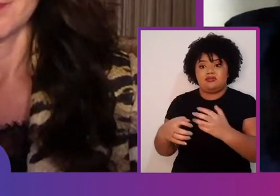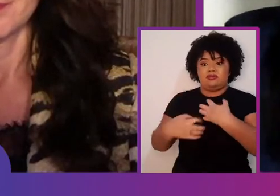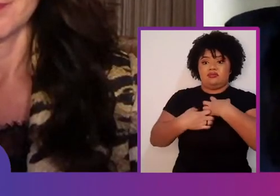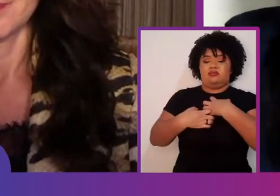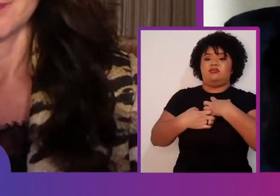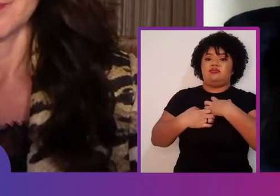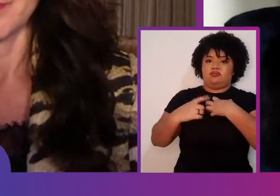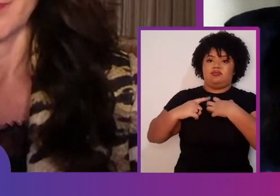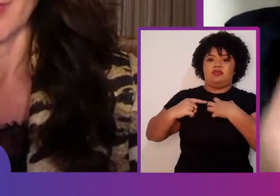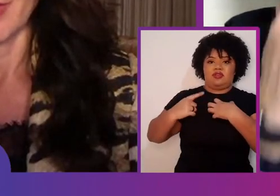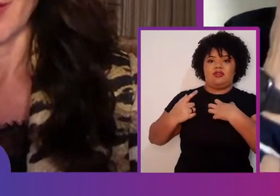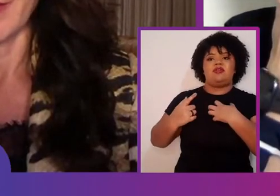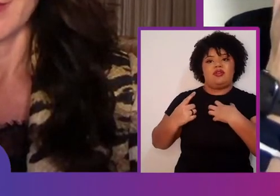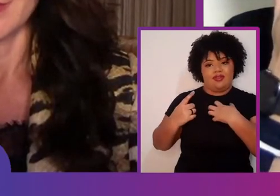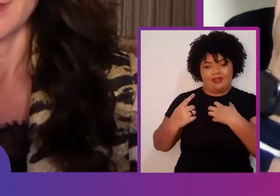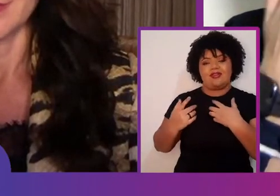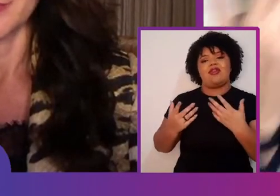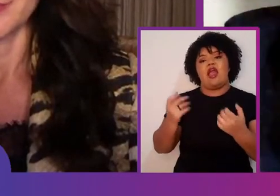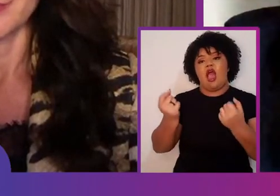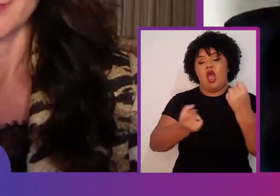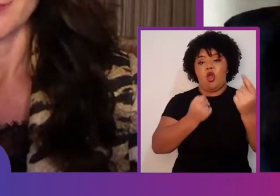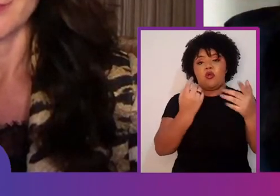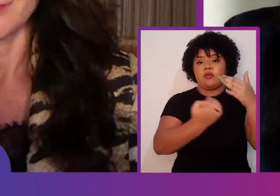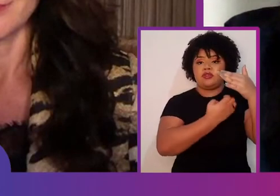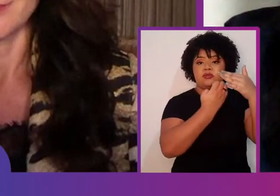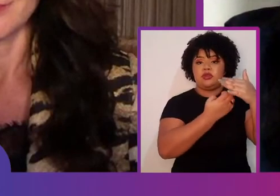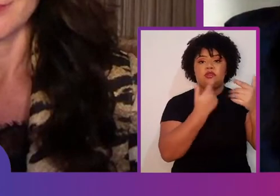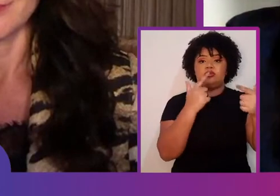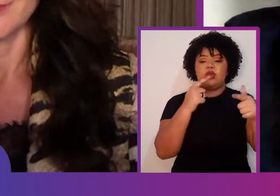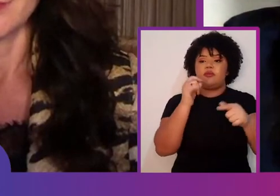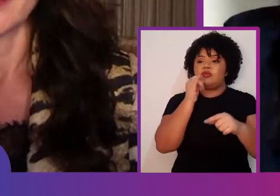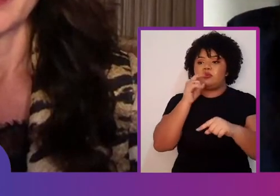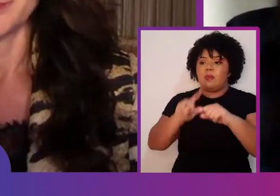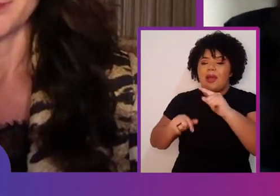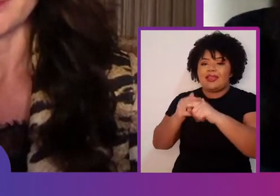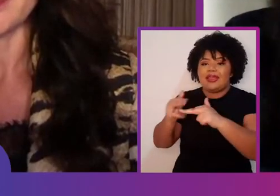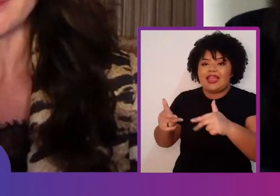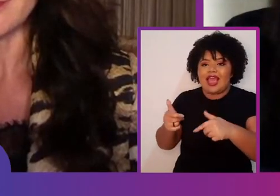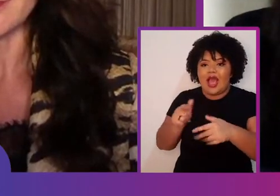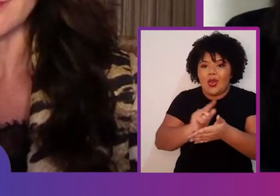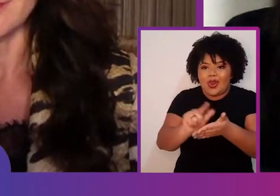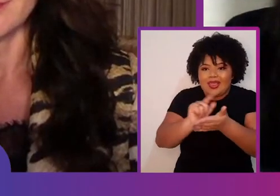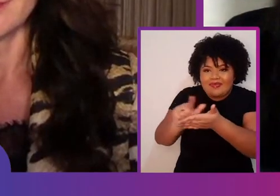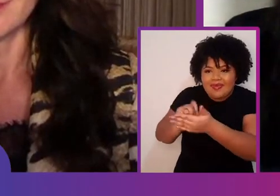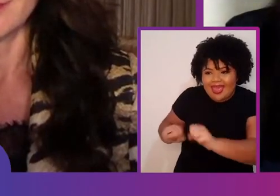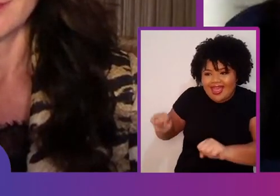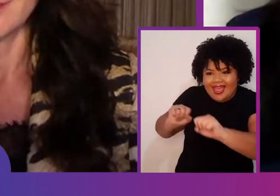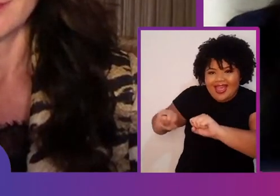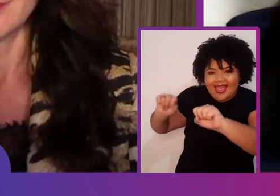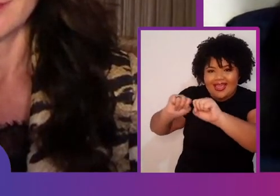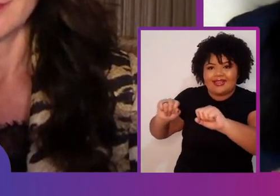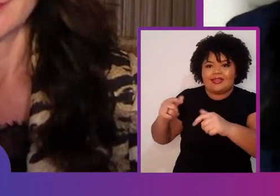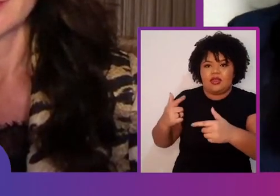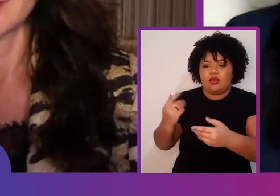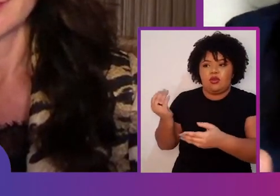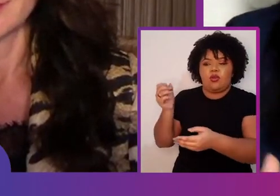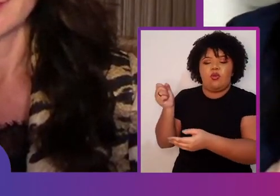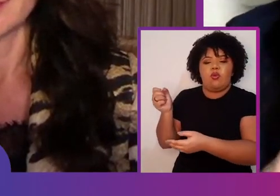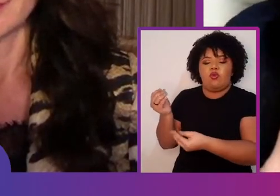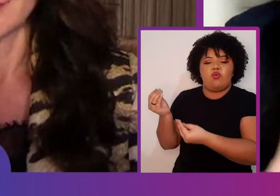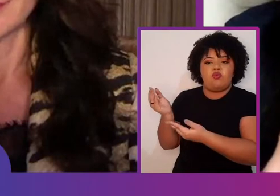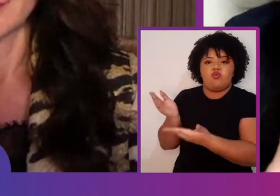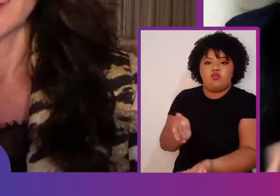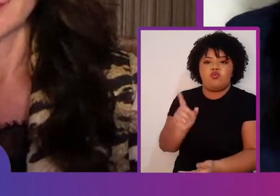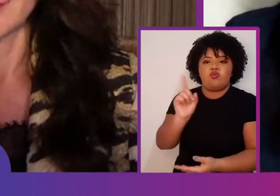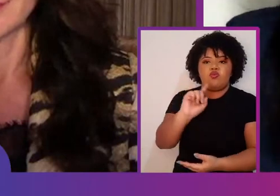empresas e indústrias que não repõem material de limpeza e cobram a limpeza dos aparelhos. Então, a pessoa,